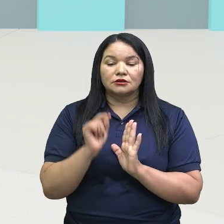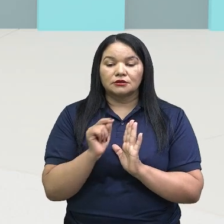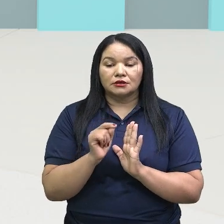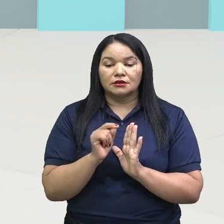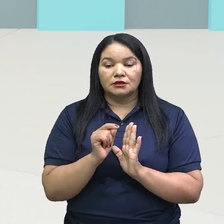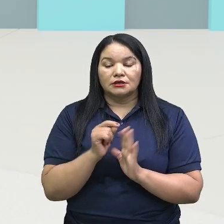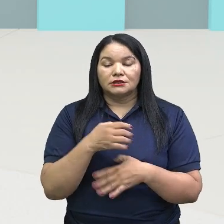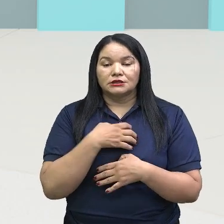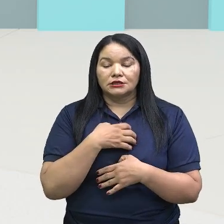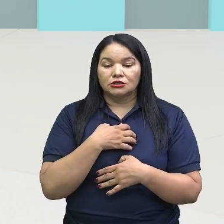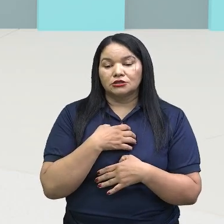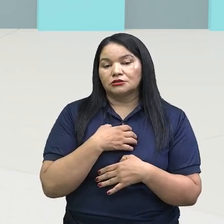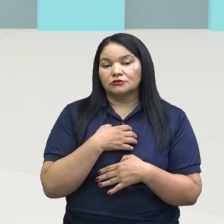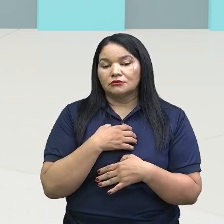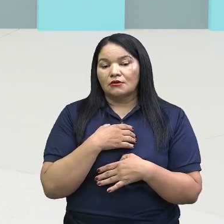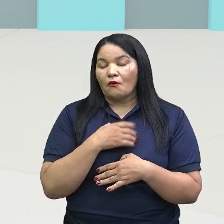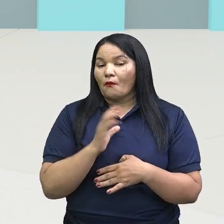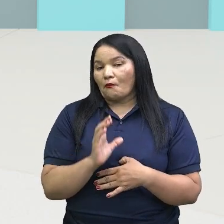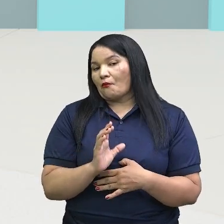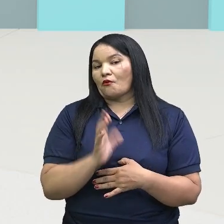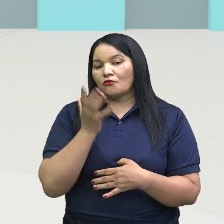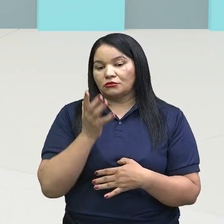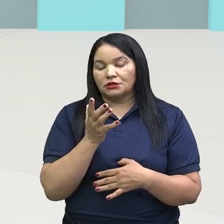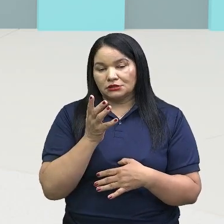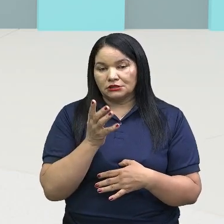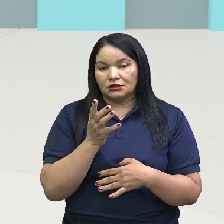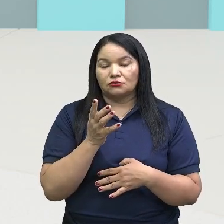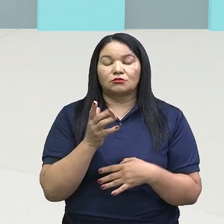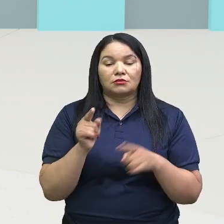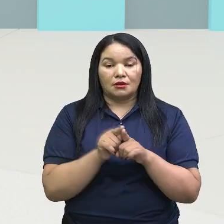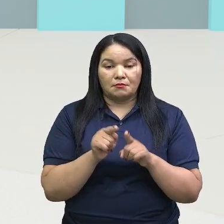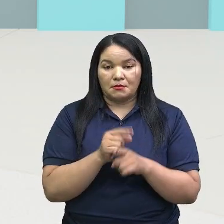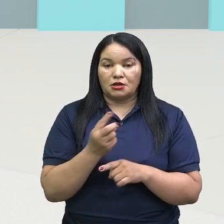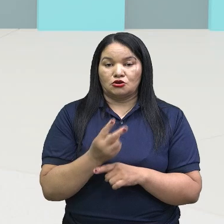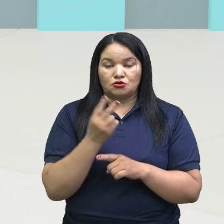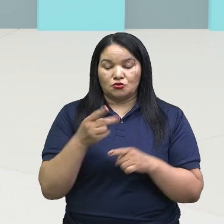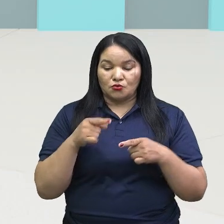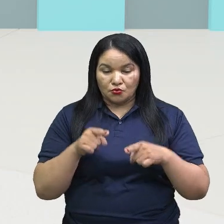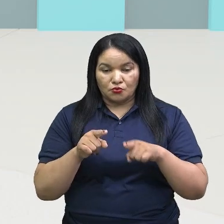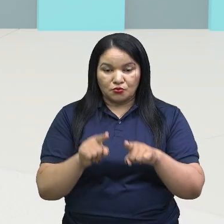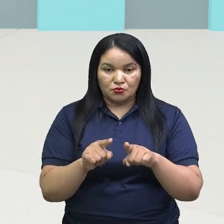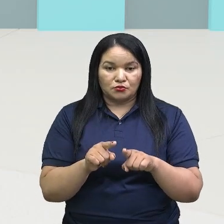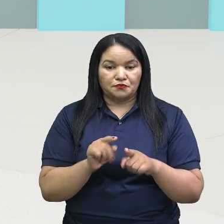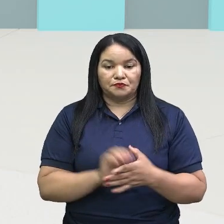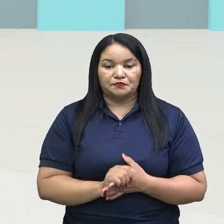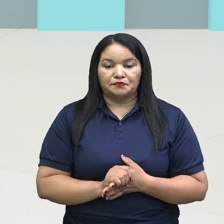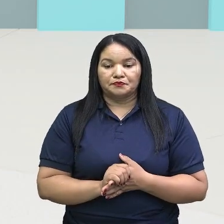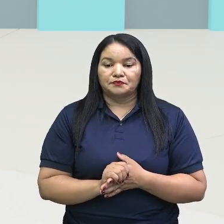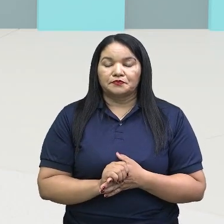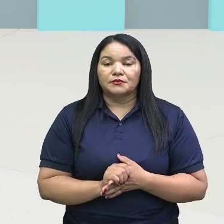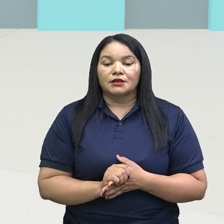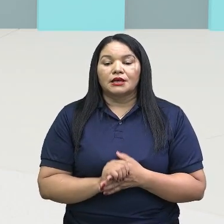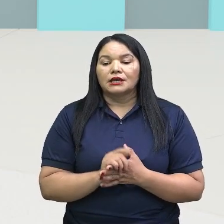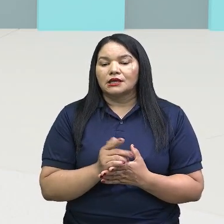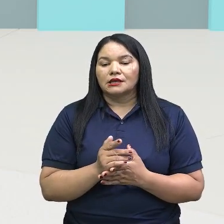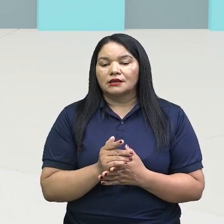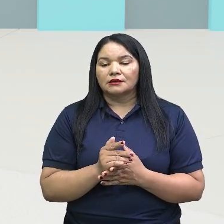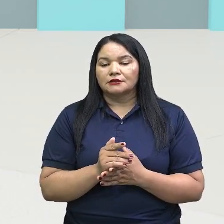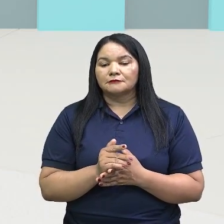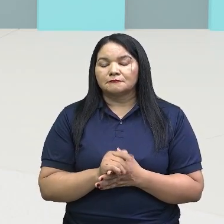esse sentido de que alguma coisa está acontecendo, a outra vai estar acontecendo ao mesmo tempo. E as